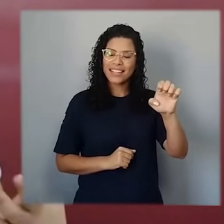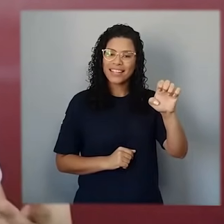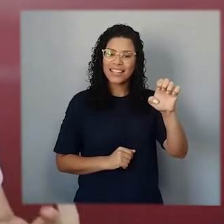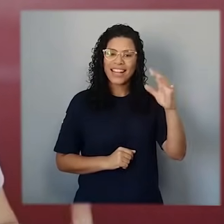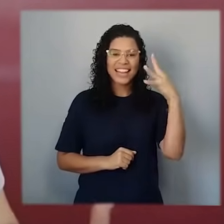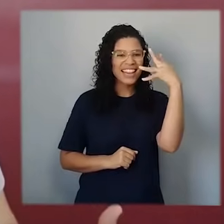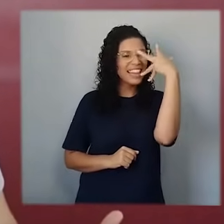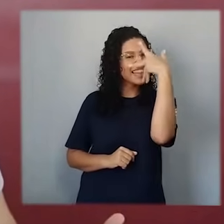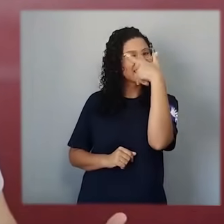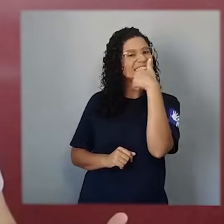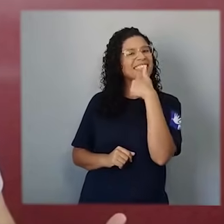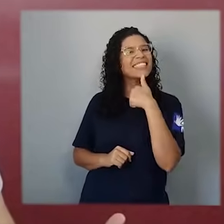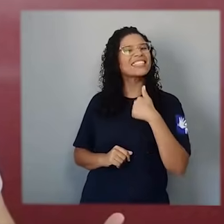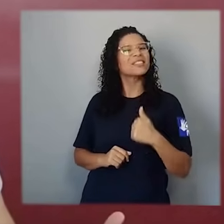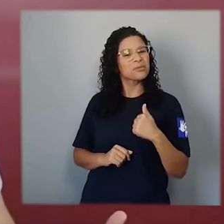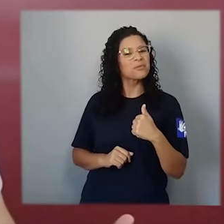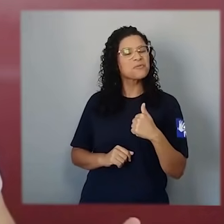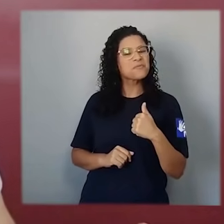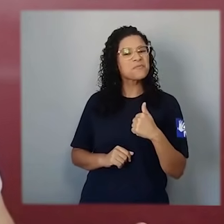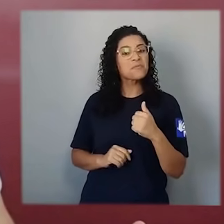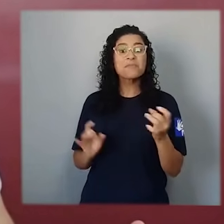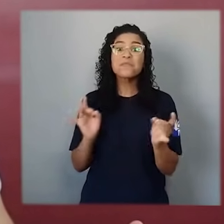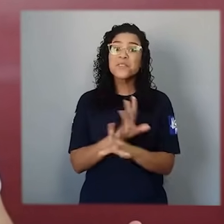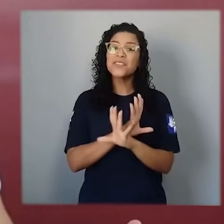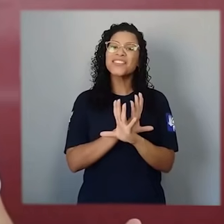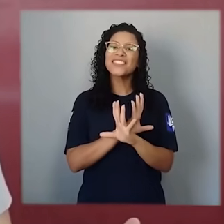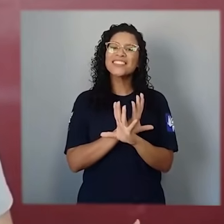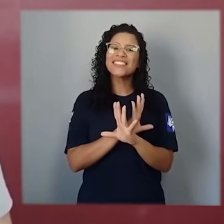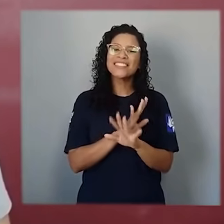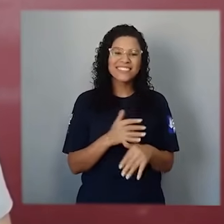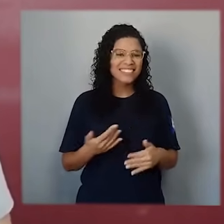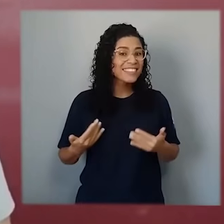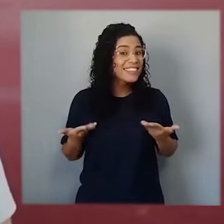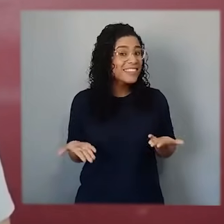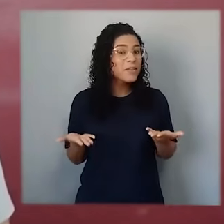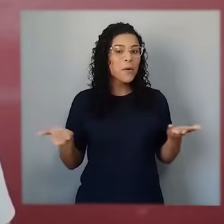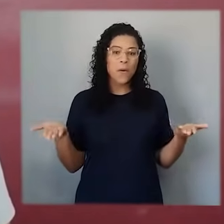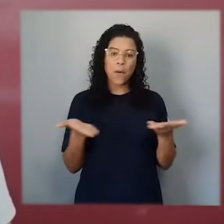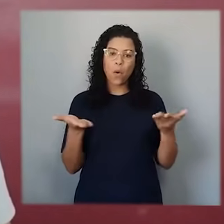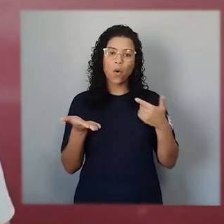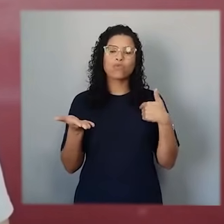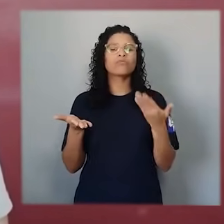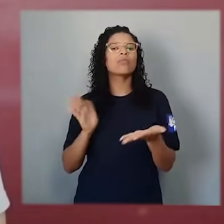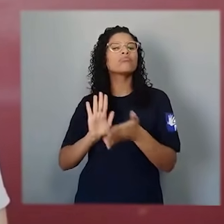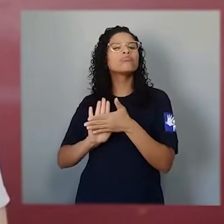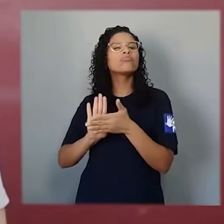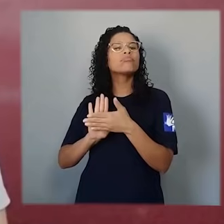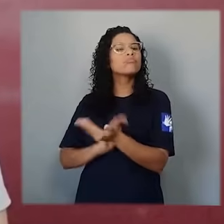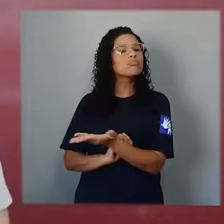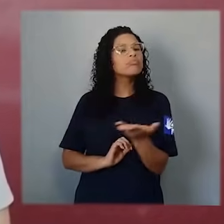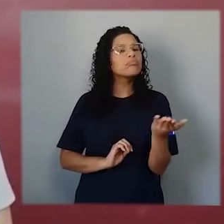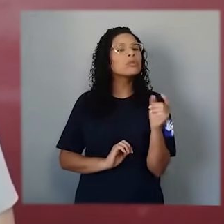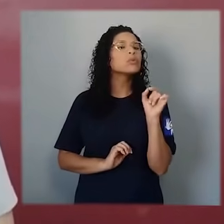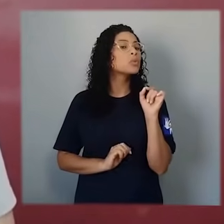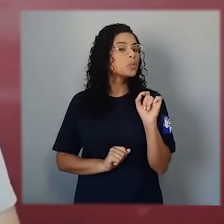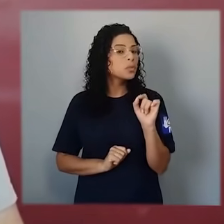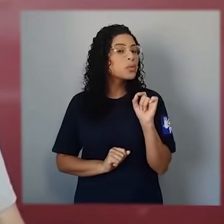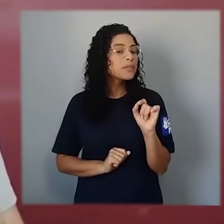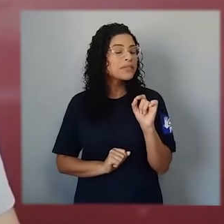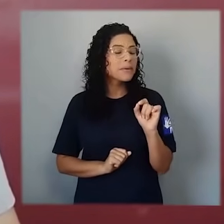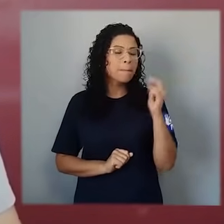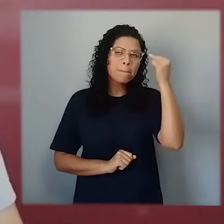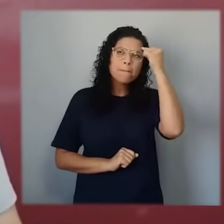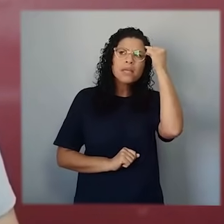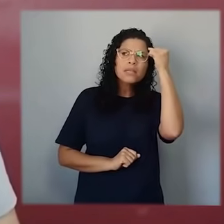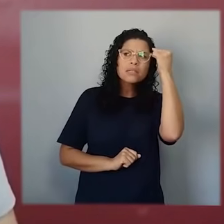medonhamente lindos. Pronto. Então, hoje eu quero propor para vocês, para a